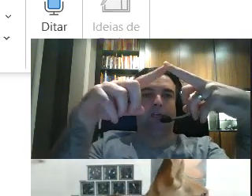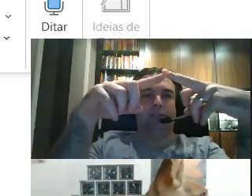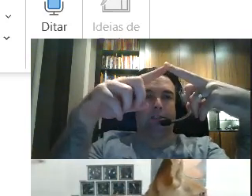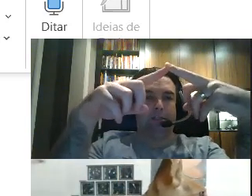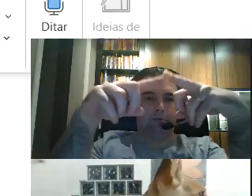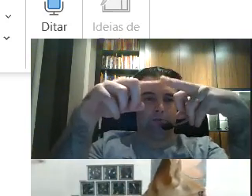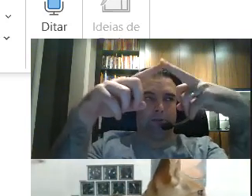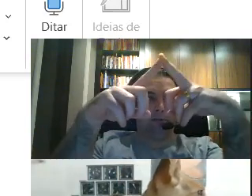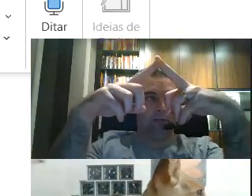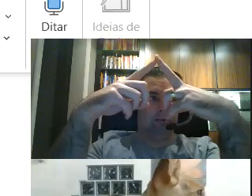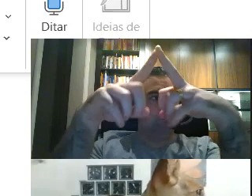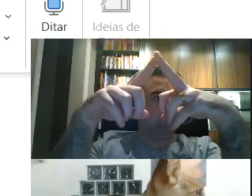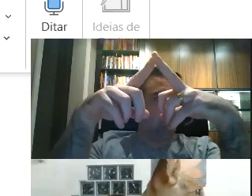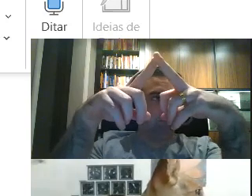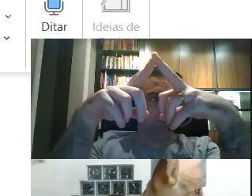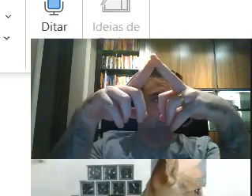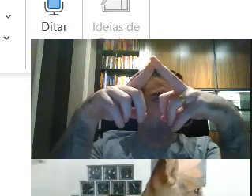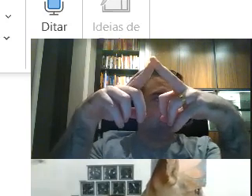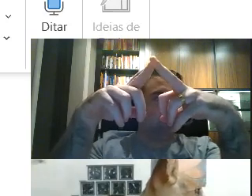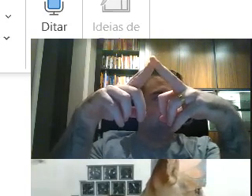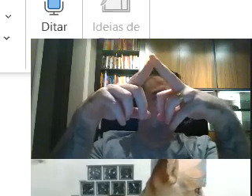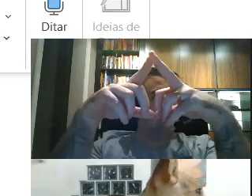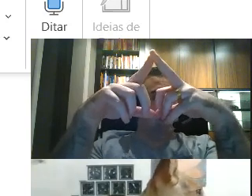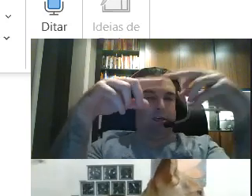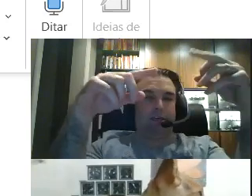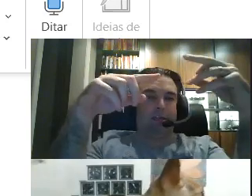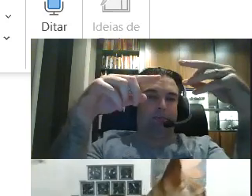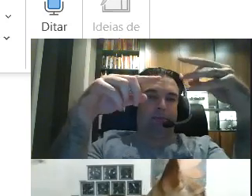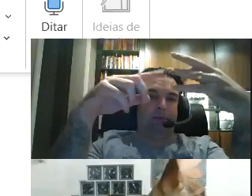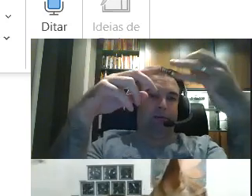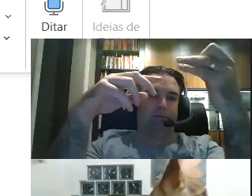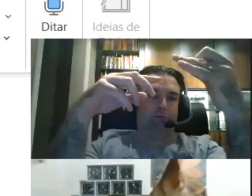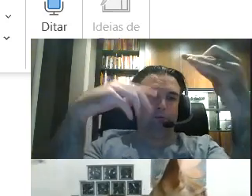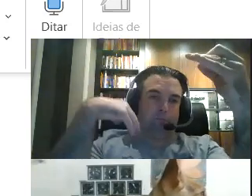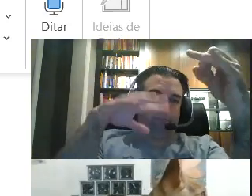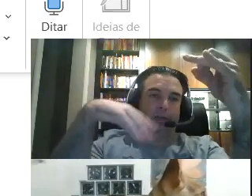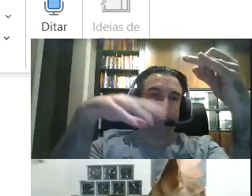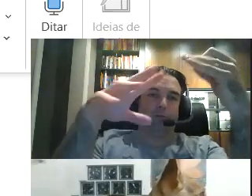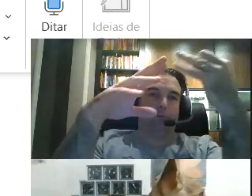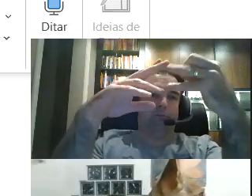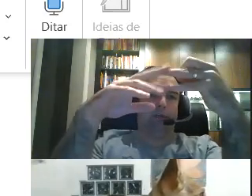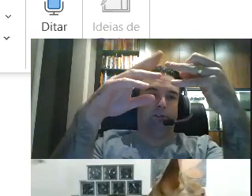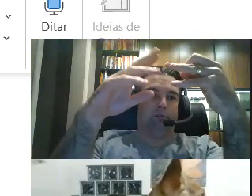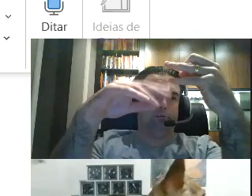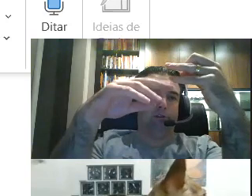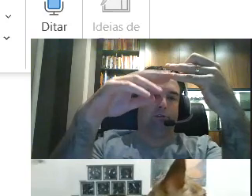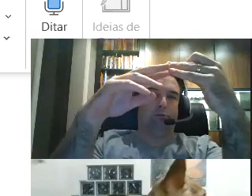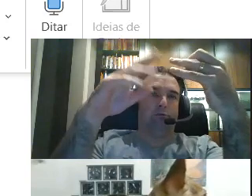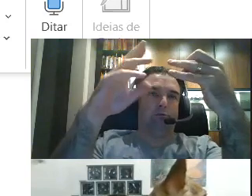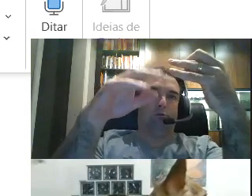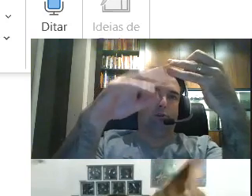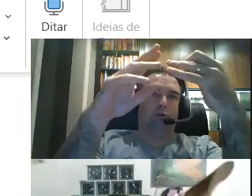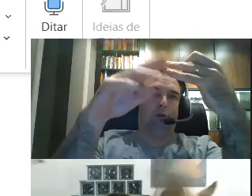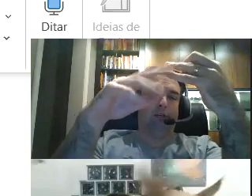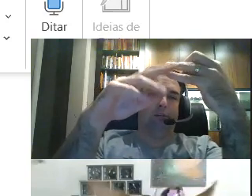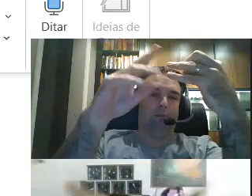Em 15 anos trabalhando com isso, hoje eu não sei. E para mim tem furo, particularmente nos dois